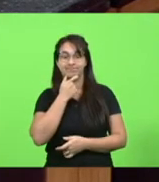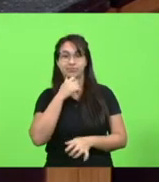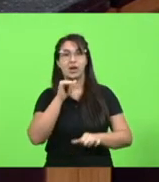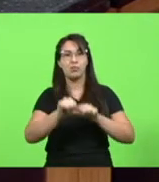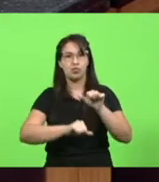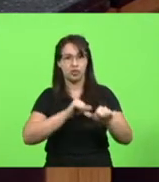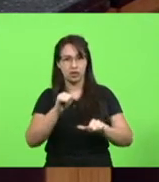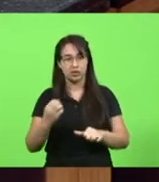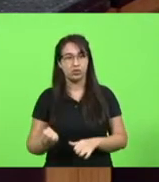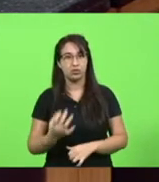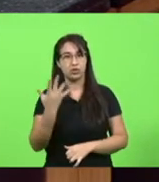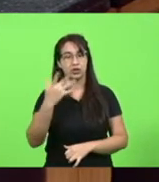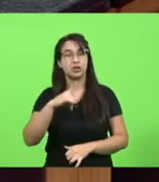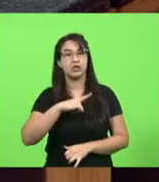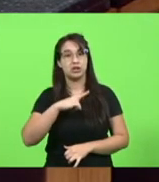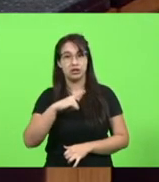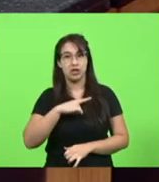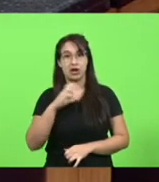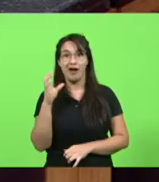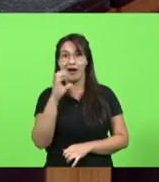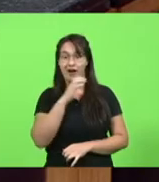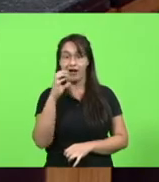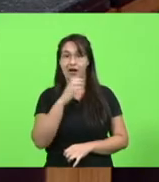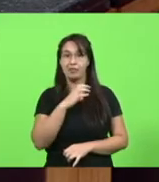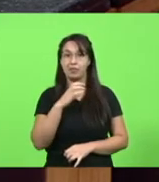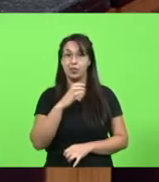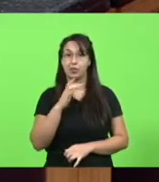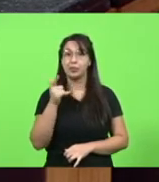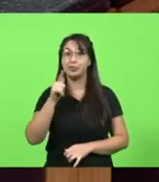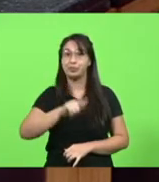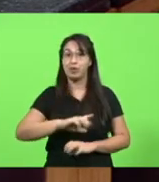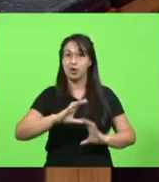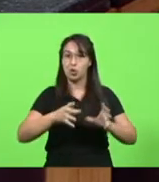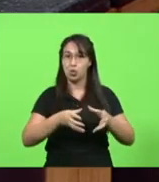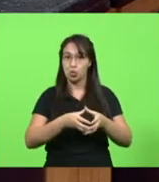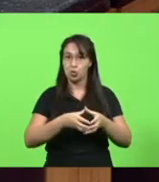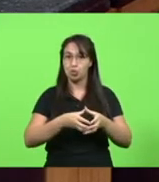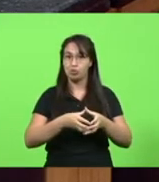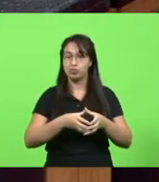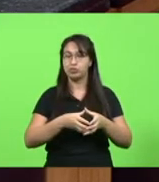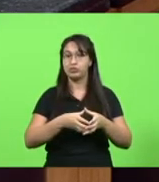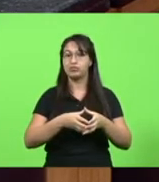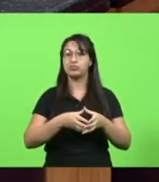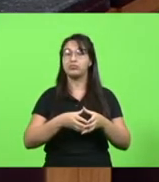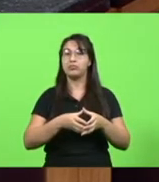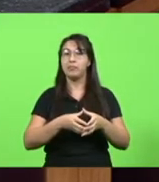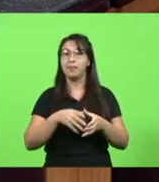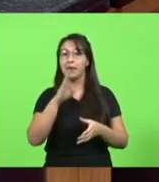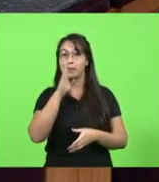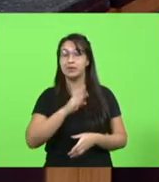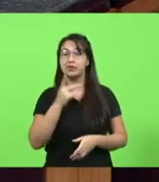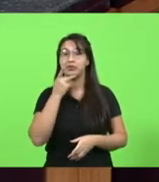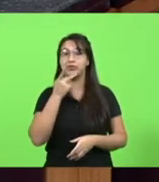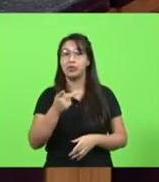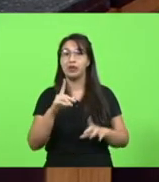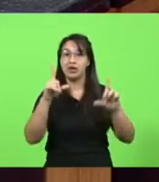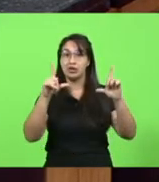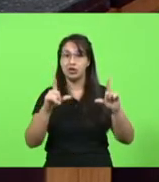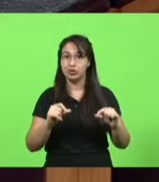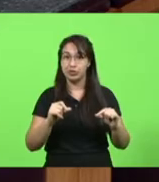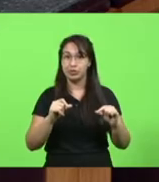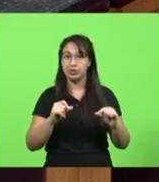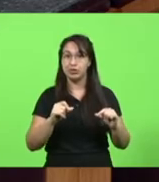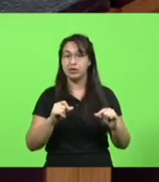acontecendo muito rapidamente. Nessa mesma cúpula do clima, o Brasil falou em neutralizar a emissão de gases